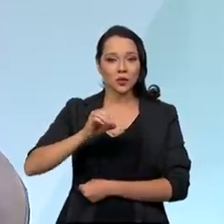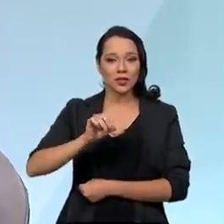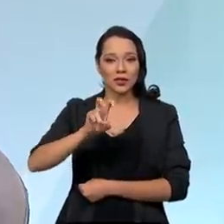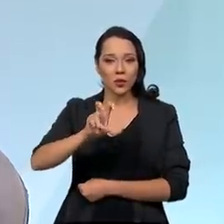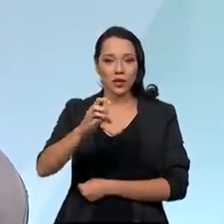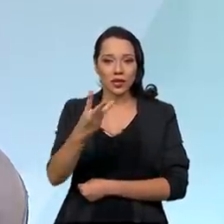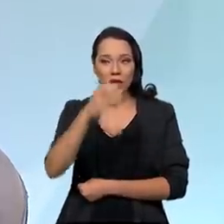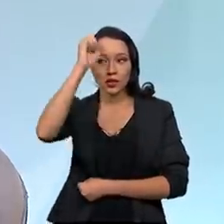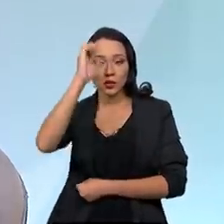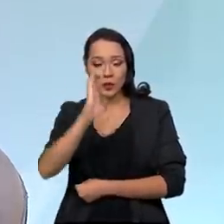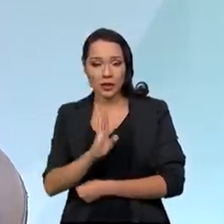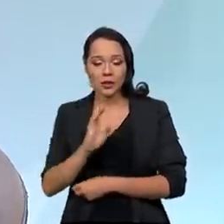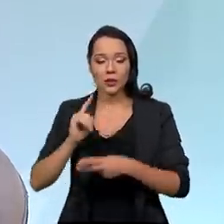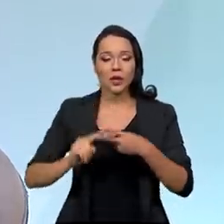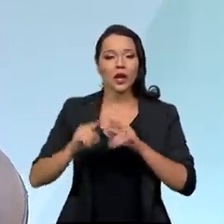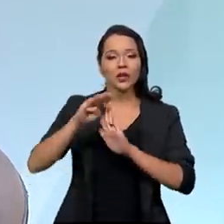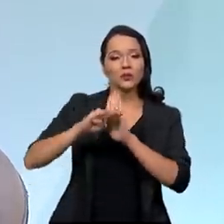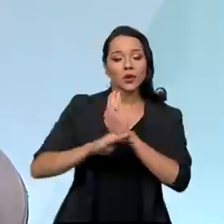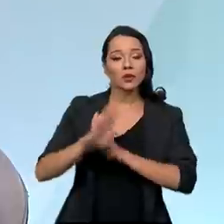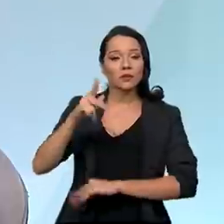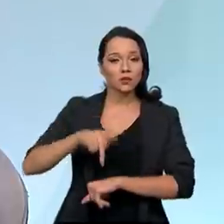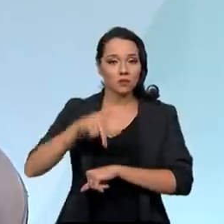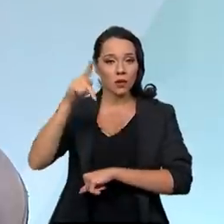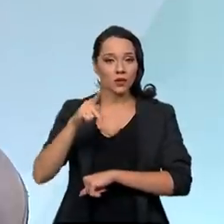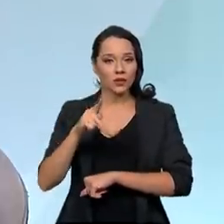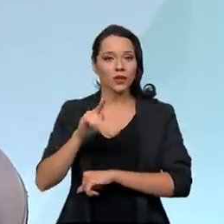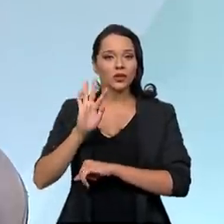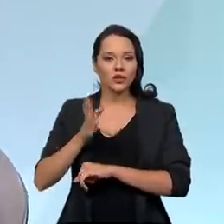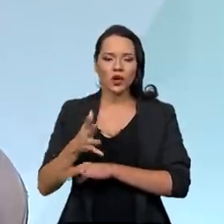7.053 no país e de programas de pós-graduação,